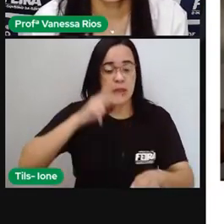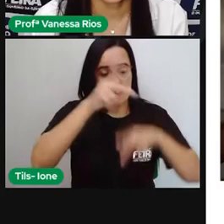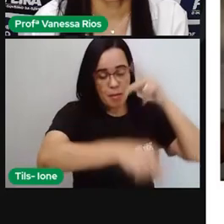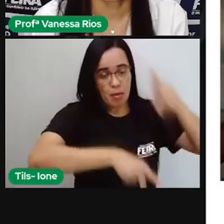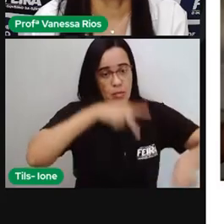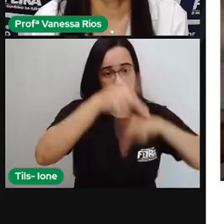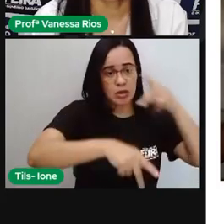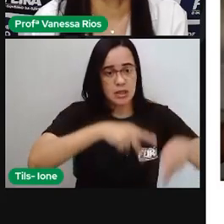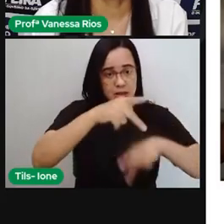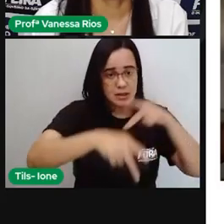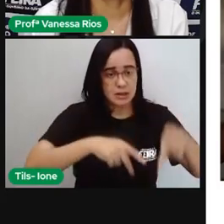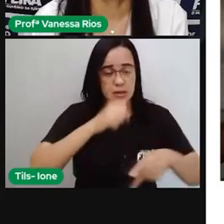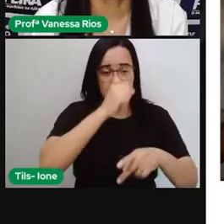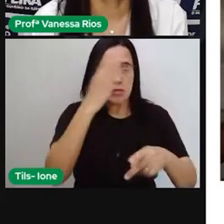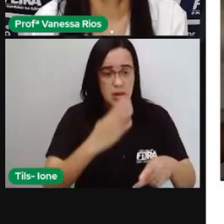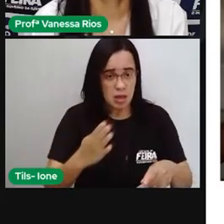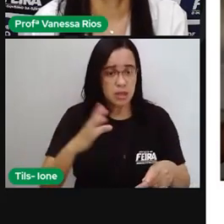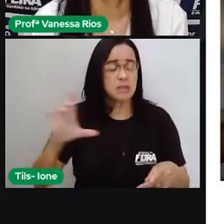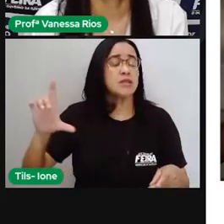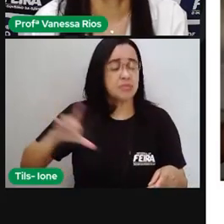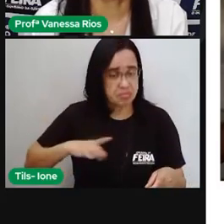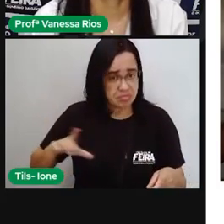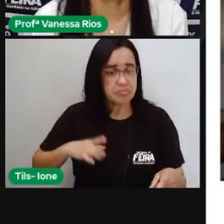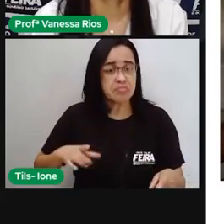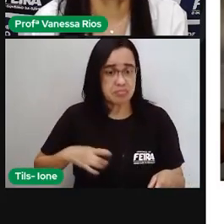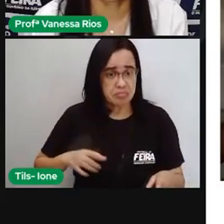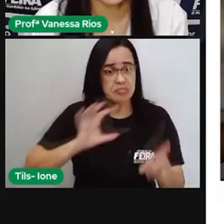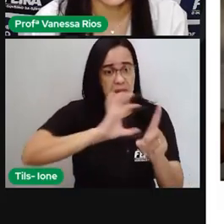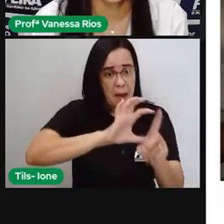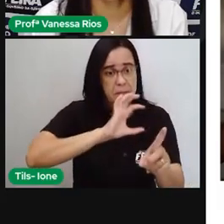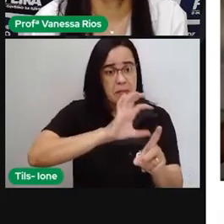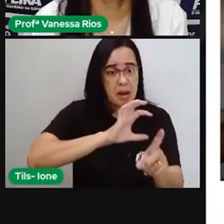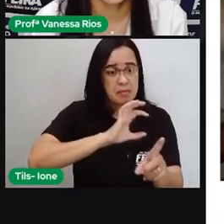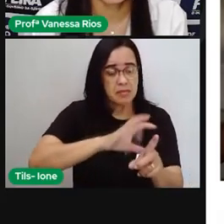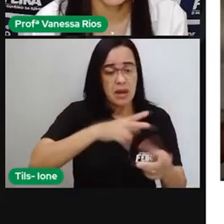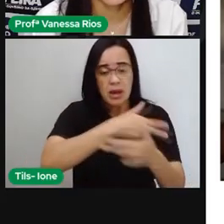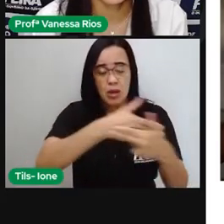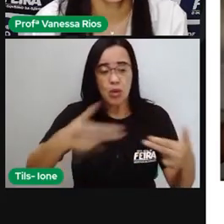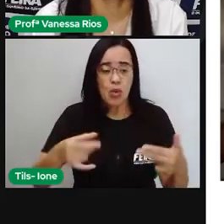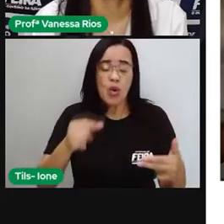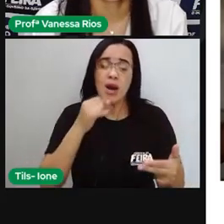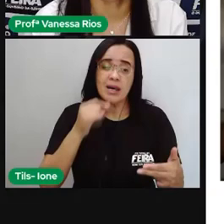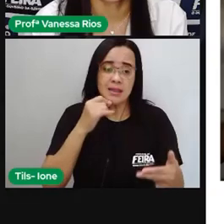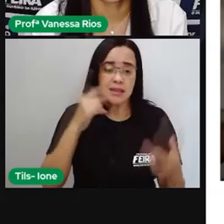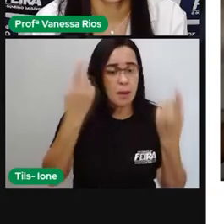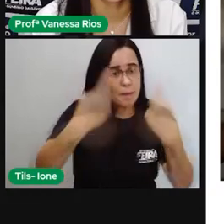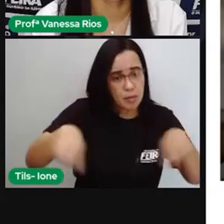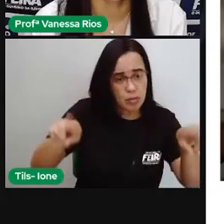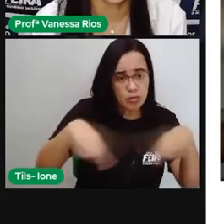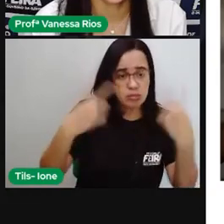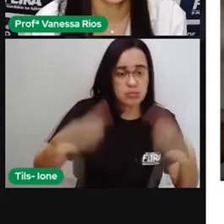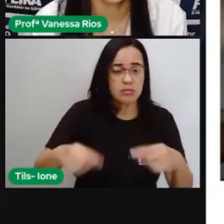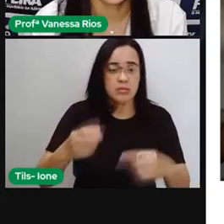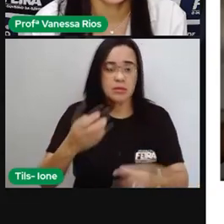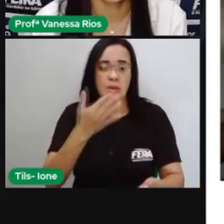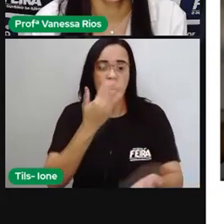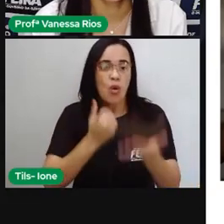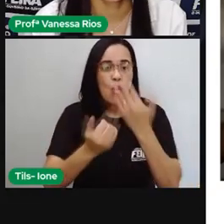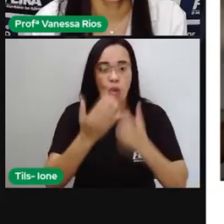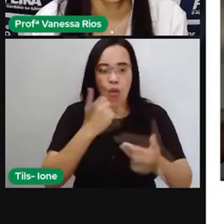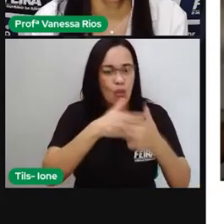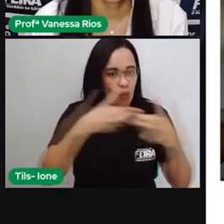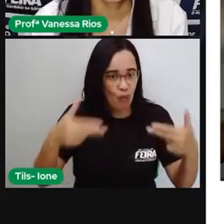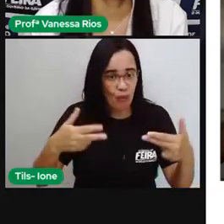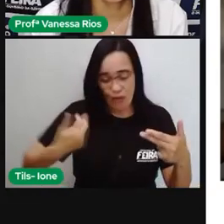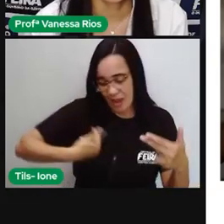brutalidade da escravidão no Brasil, os africanos influenciaram na culinária, na música, na dança, nas festas e na